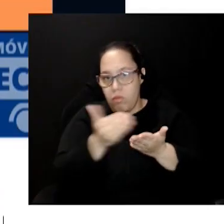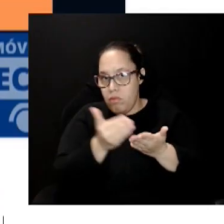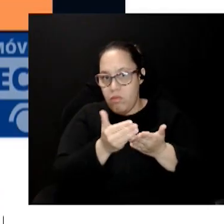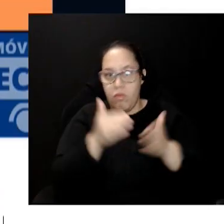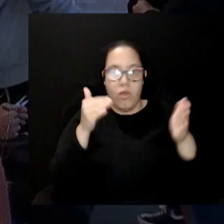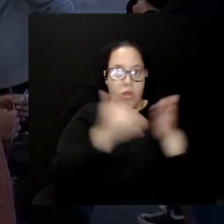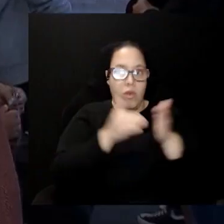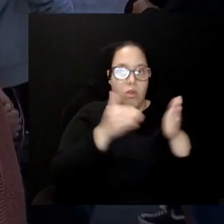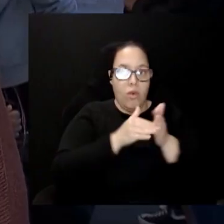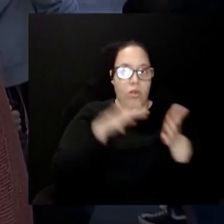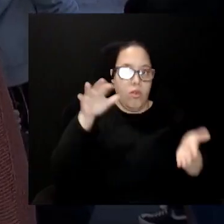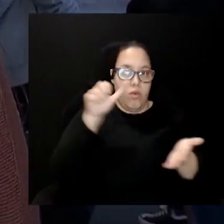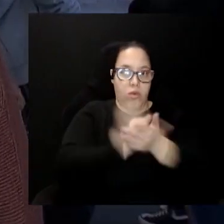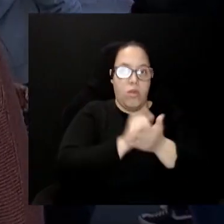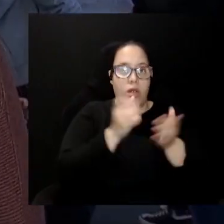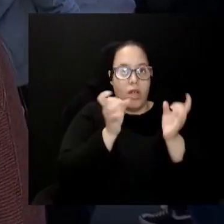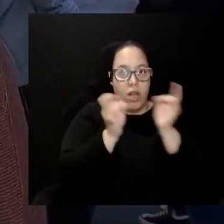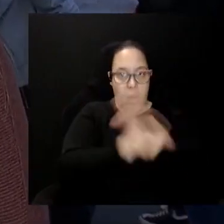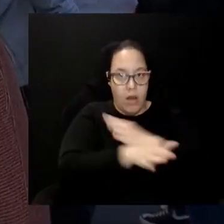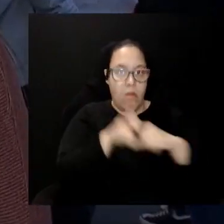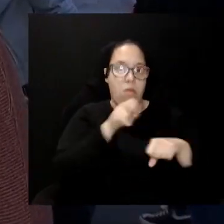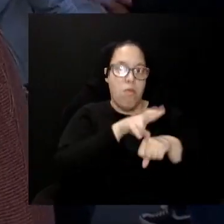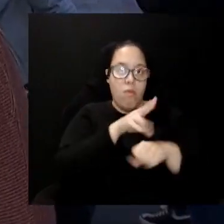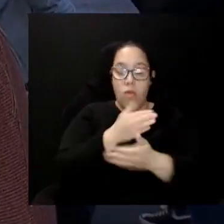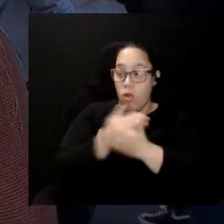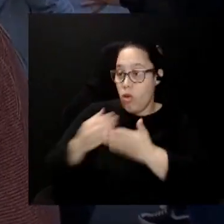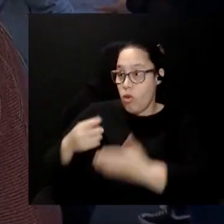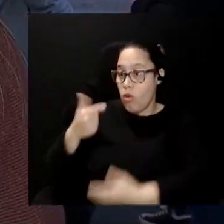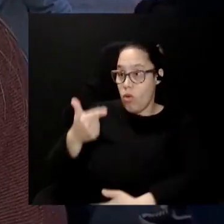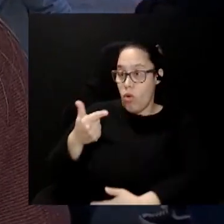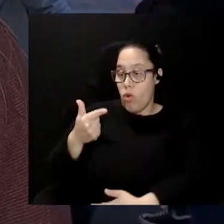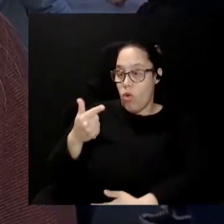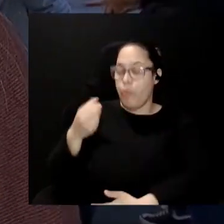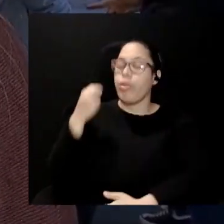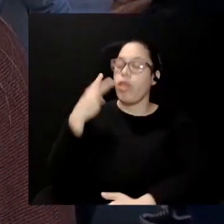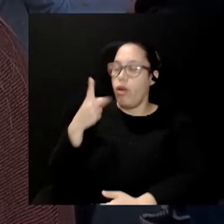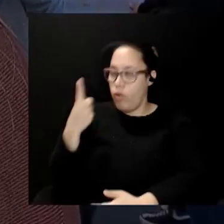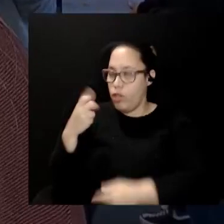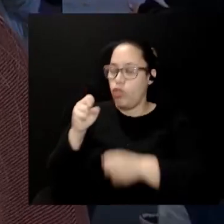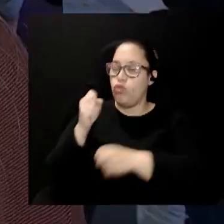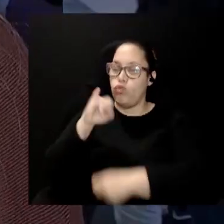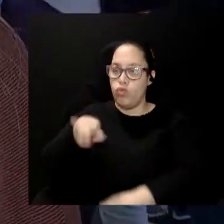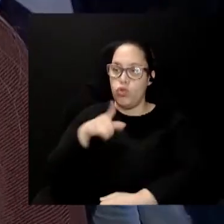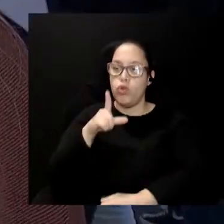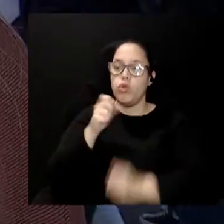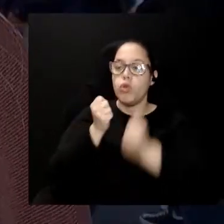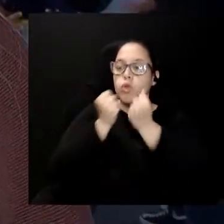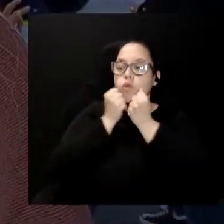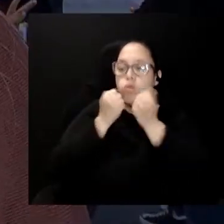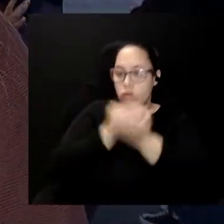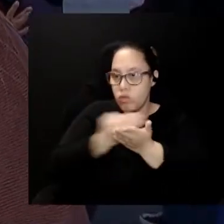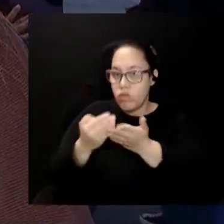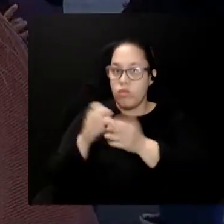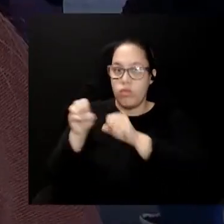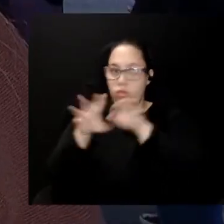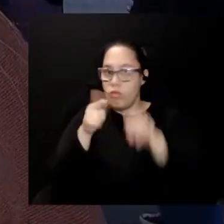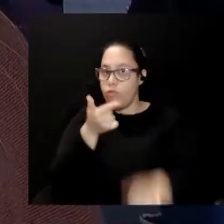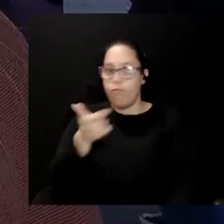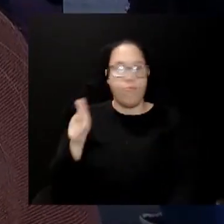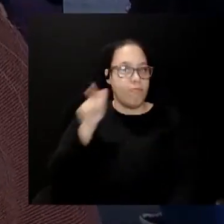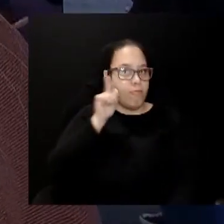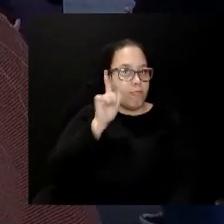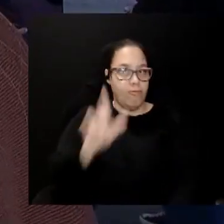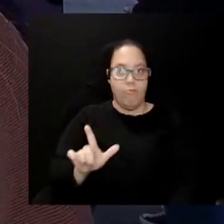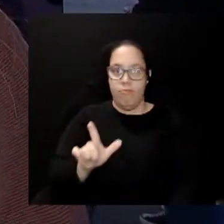das vagas. A partir do dia 21 de julho está previsto o início das aulas e se a pessoa não comparecer aos 4